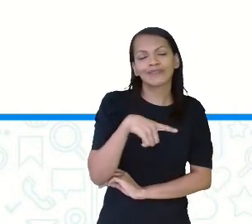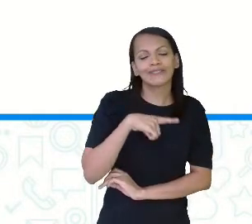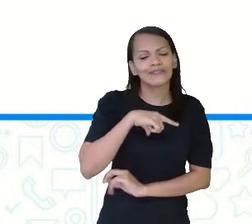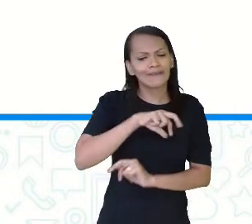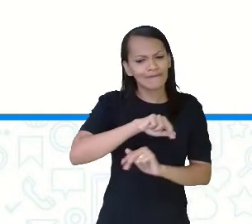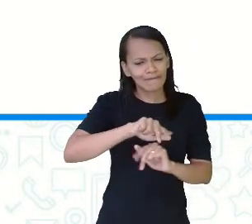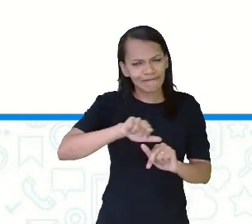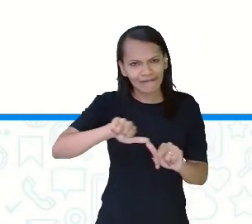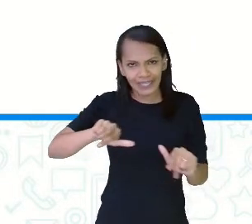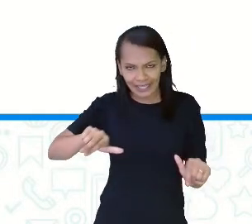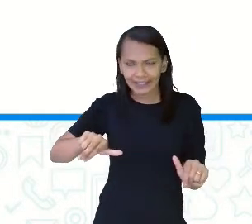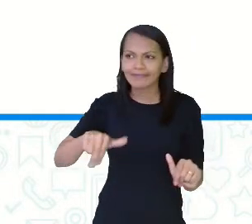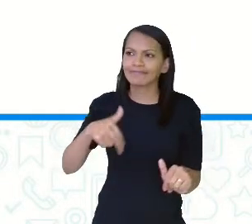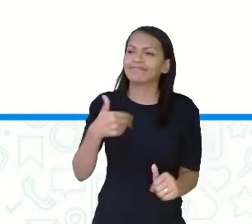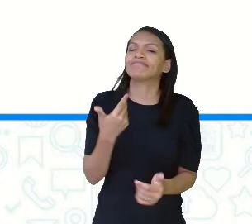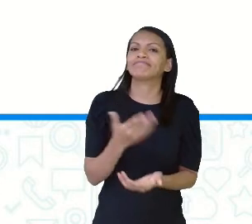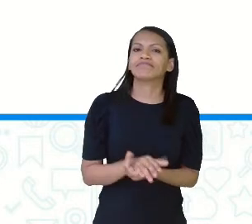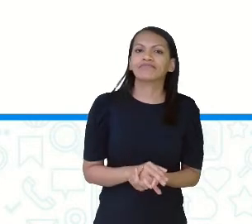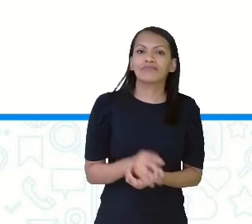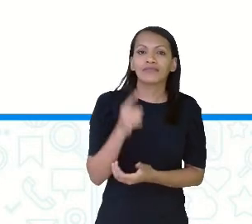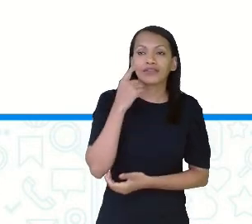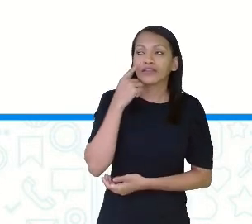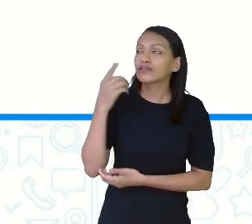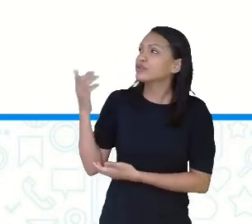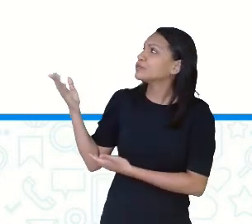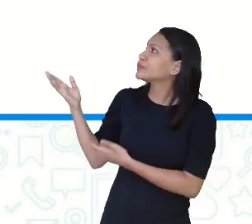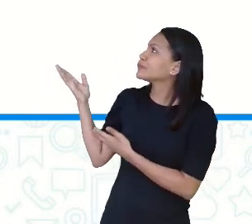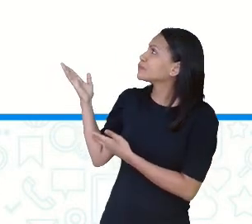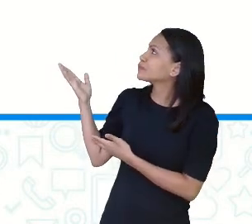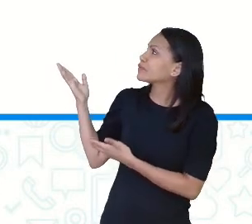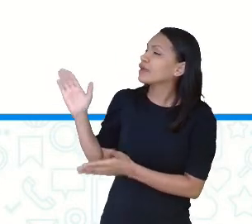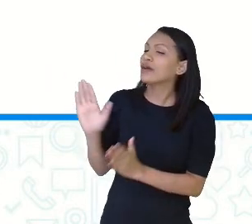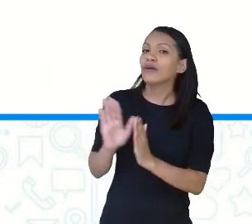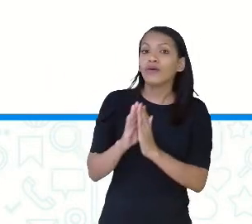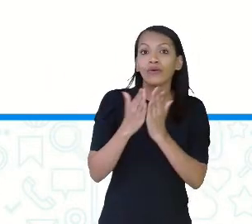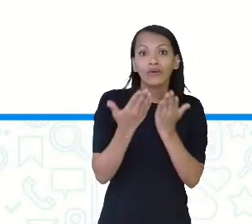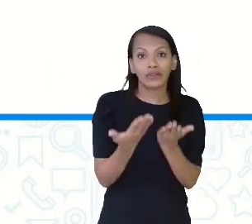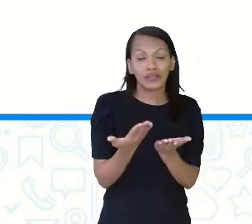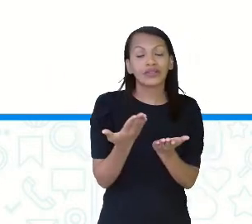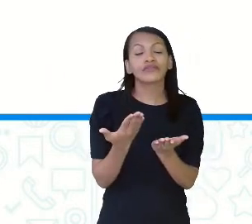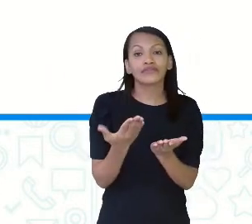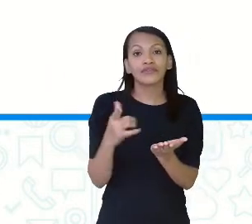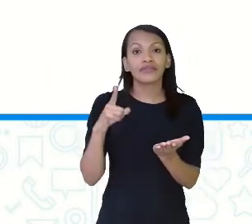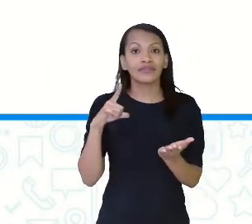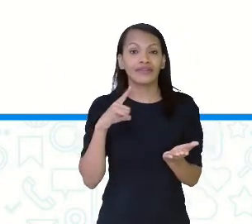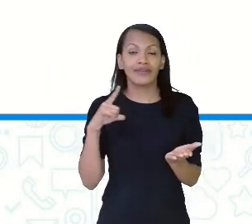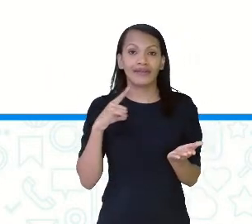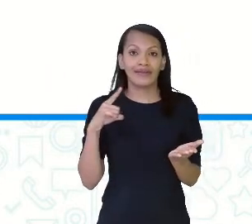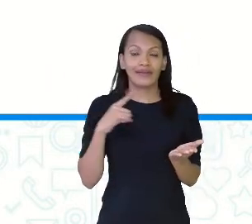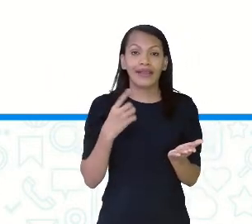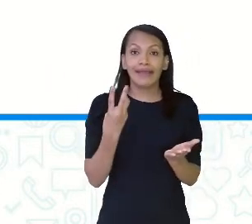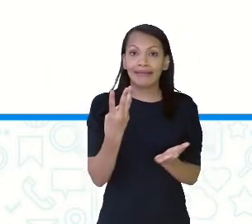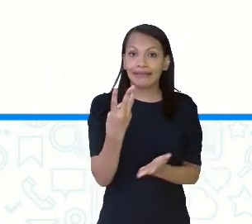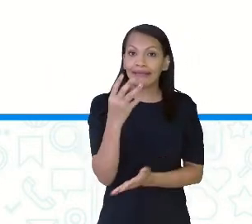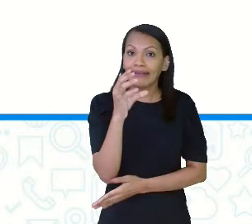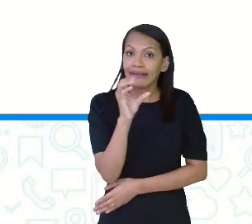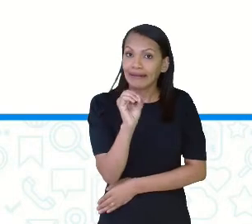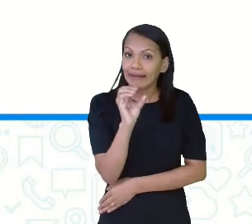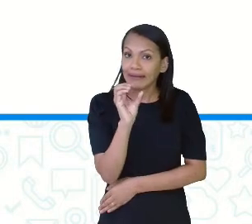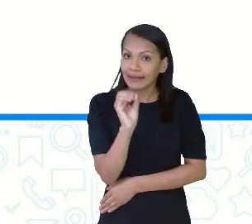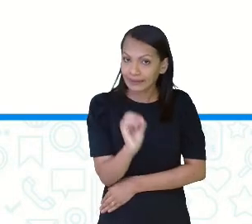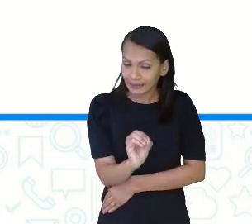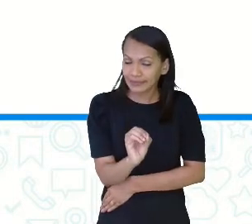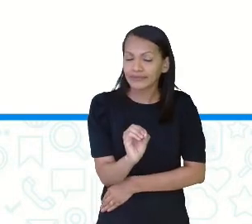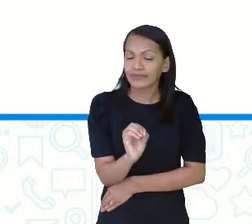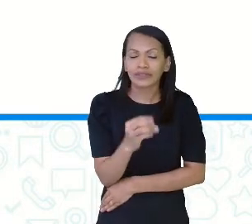continuar. Um livro tem 350 páginas. Quantas páginas